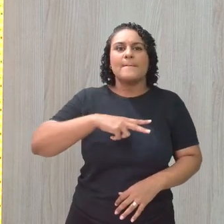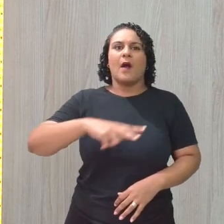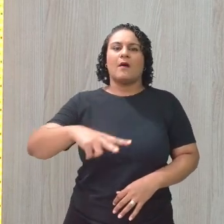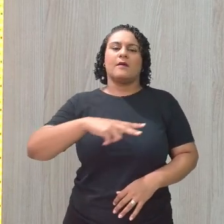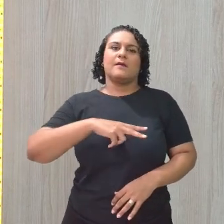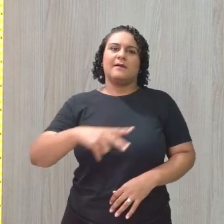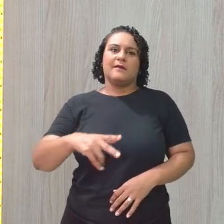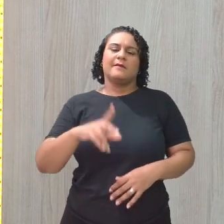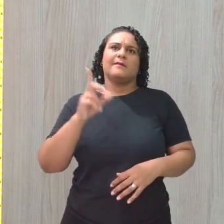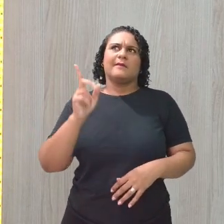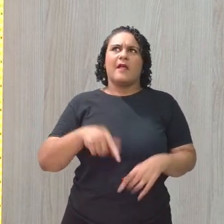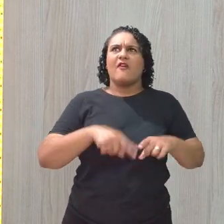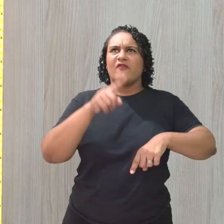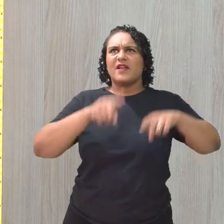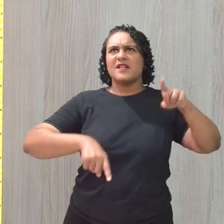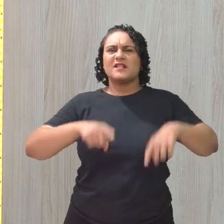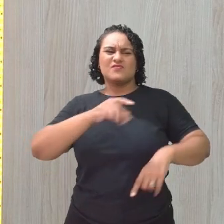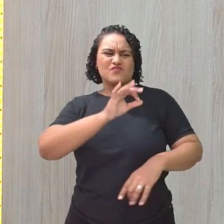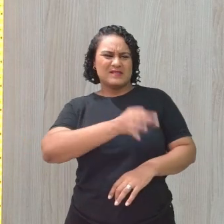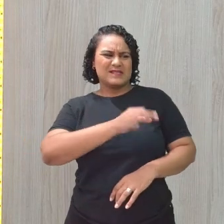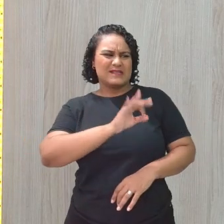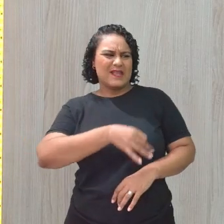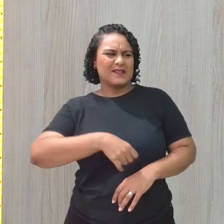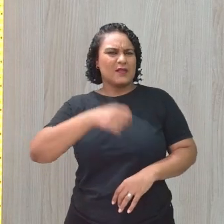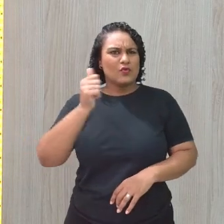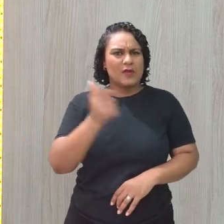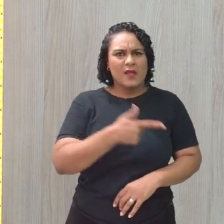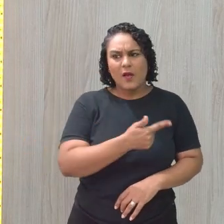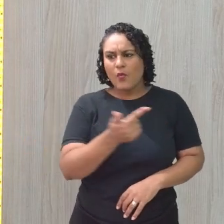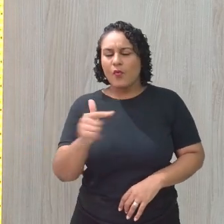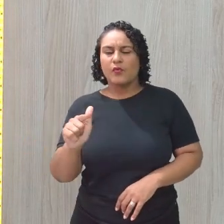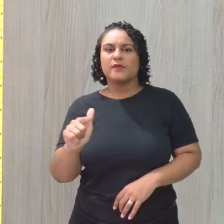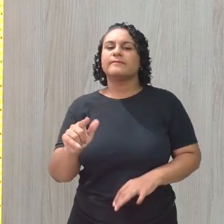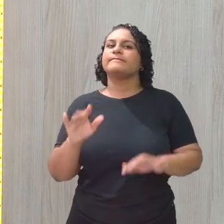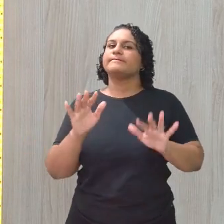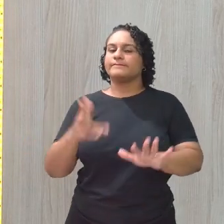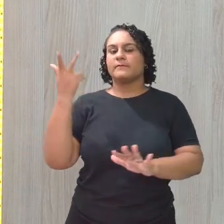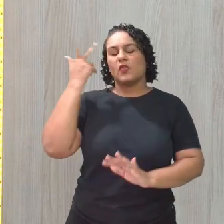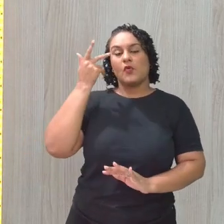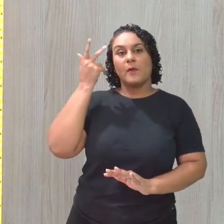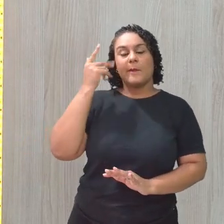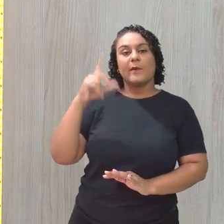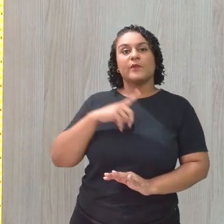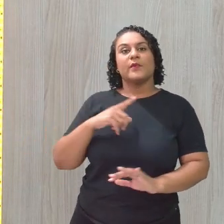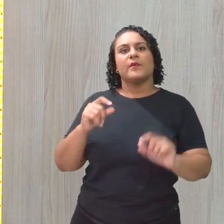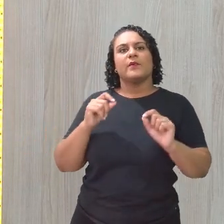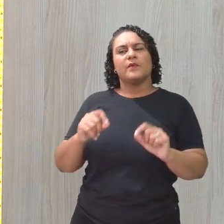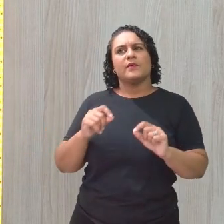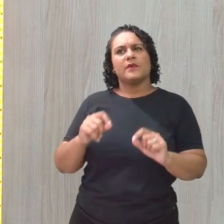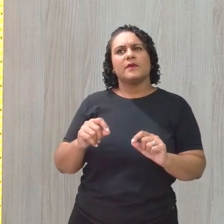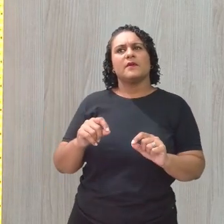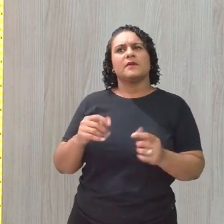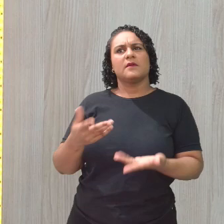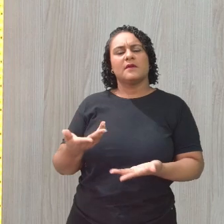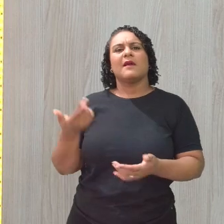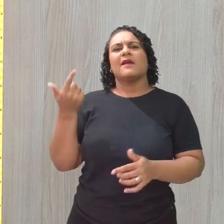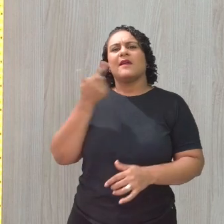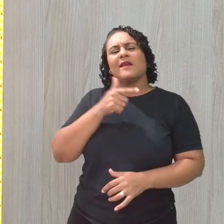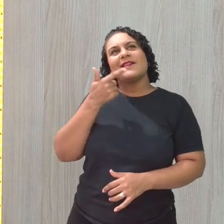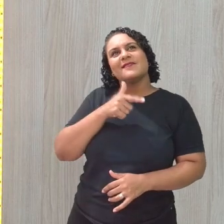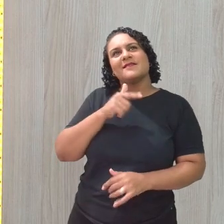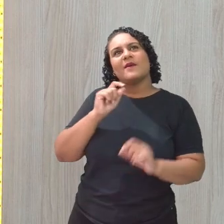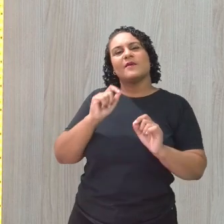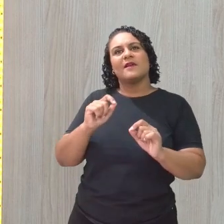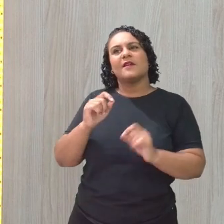variação seja mais correta que a outra. Não é isso? Isso, professora. E é normal a gente ter essas... E é até engraçado, né? Quando a